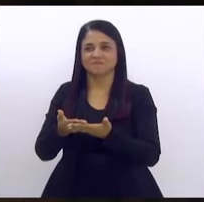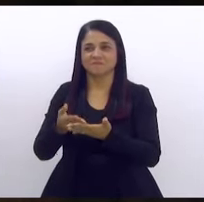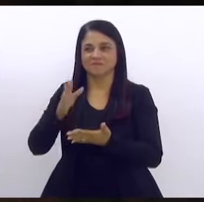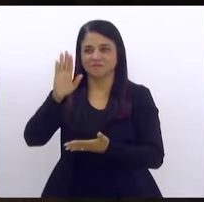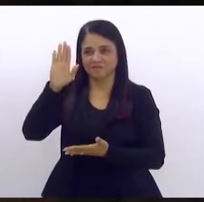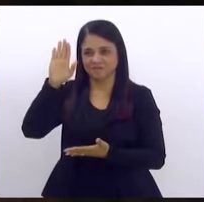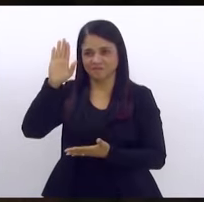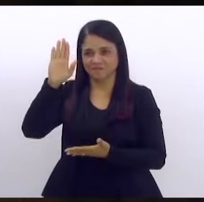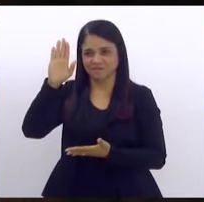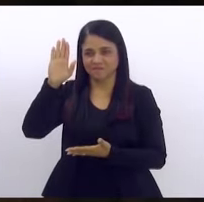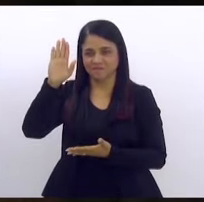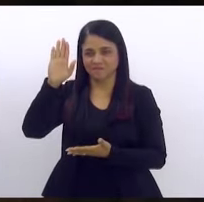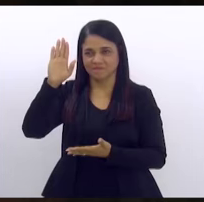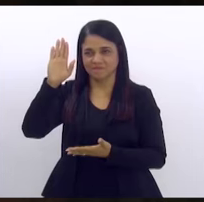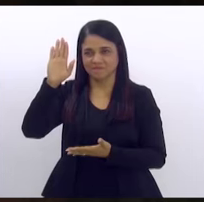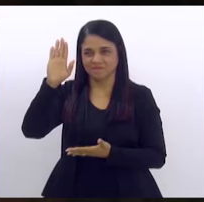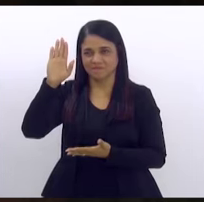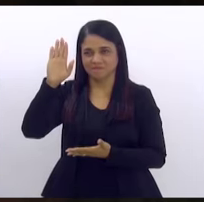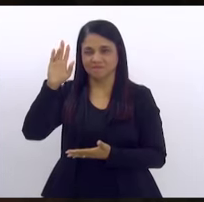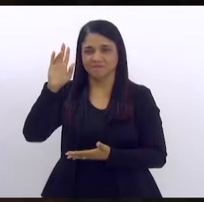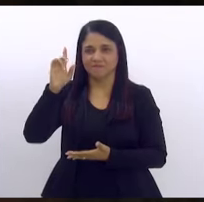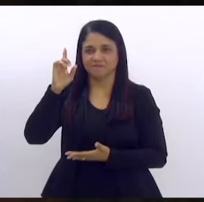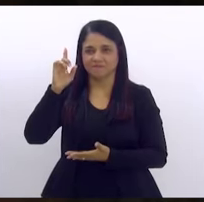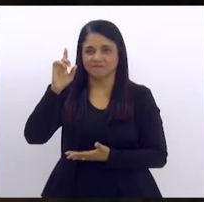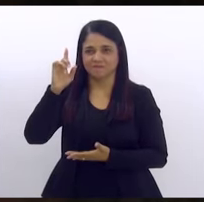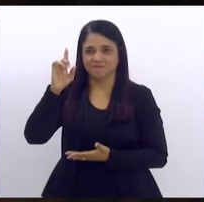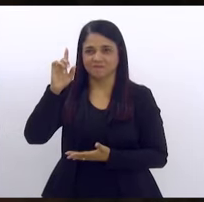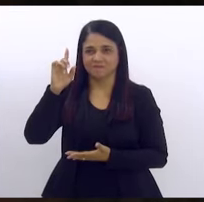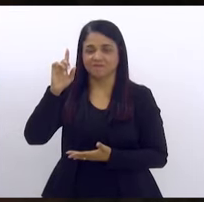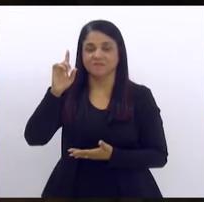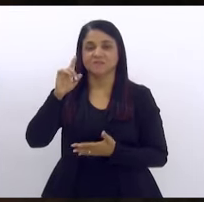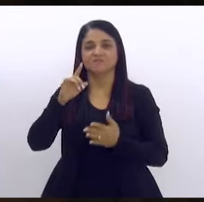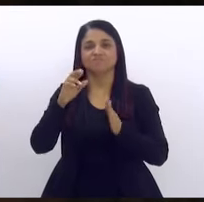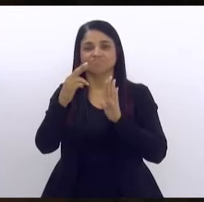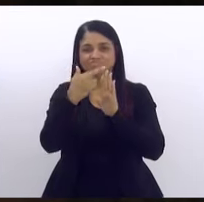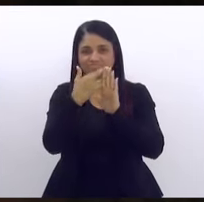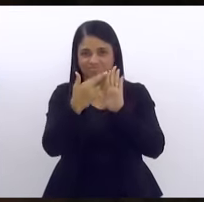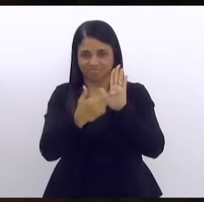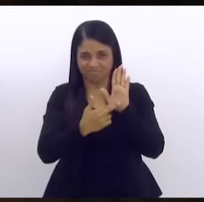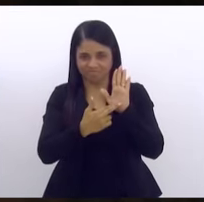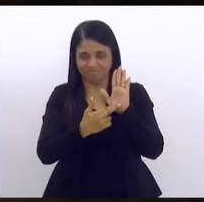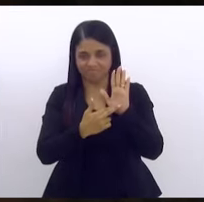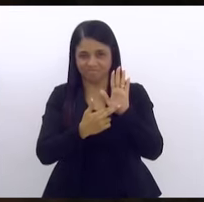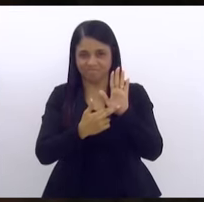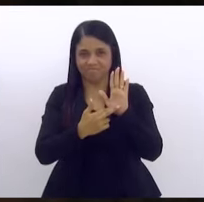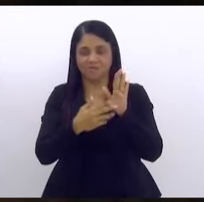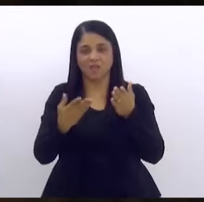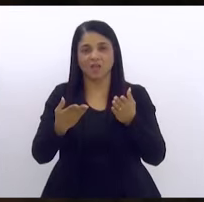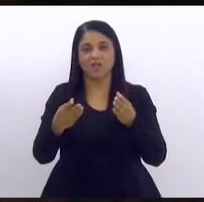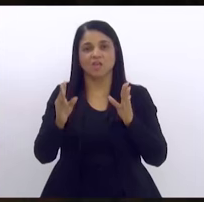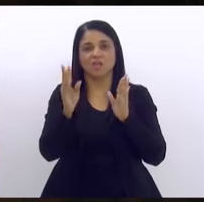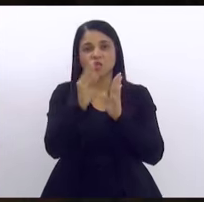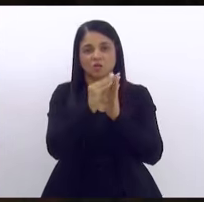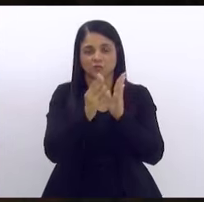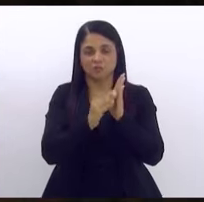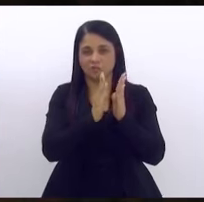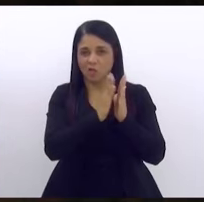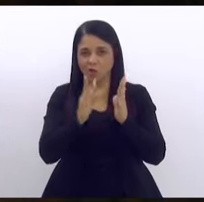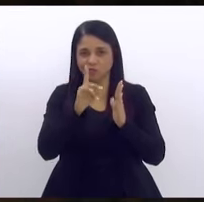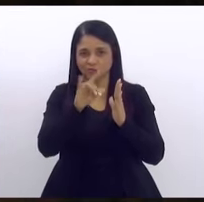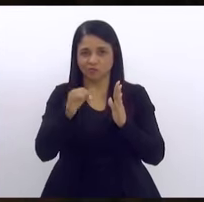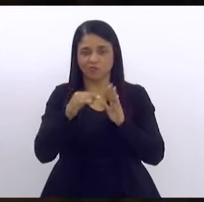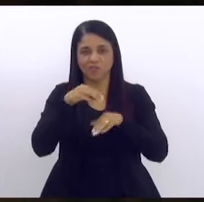Presidente. De forma regimental. Nosso nome, deputado. De forma regimental, a inclusão na ordem do dia,